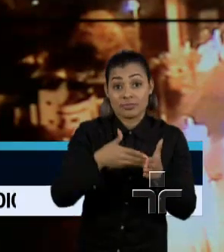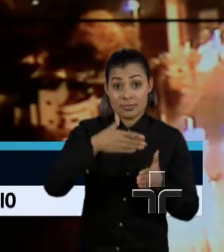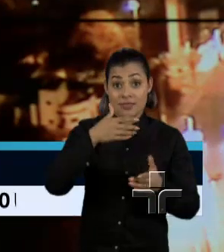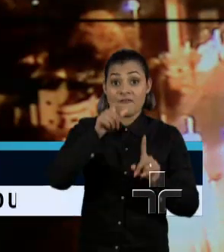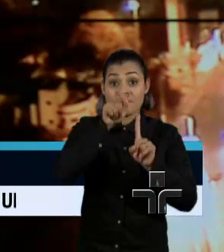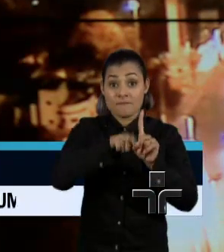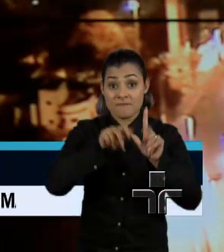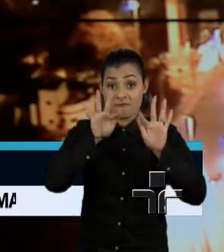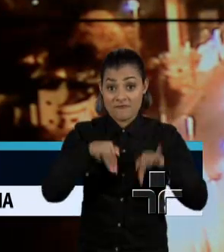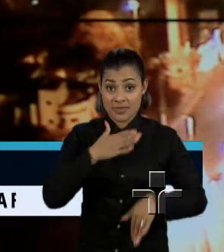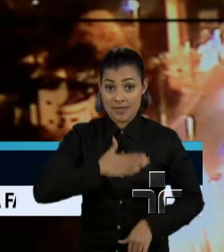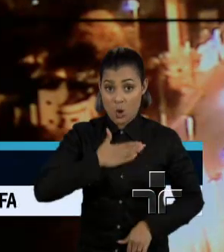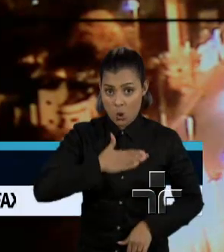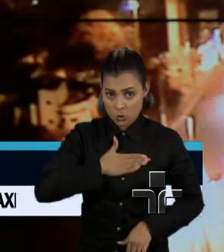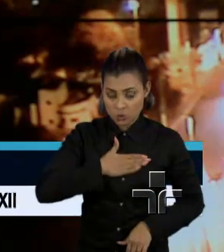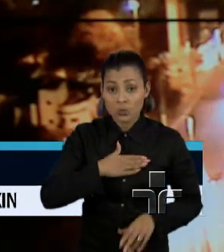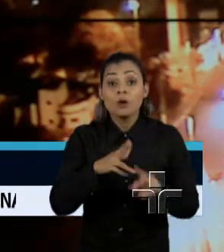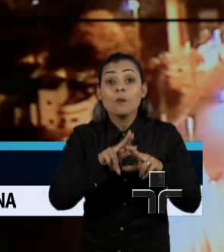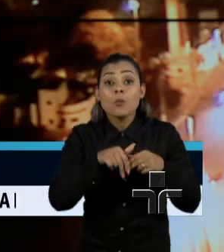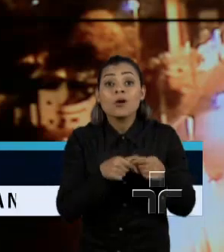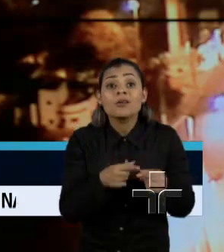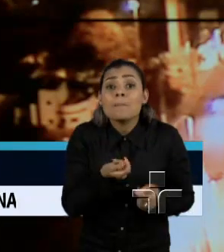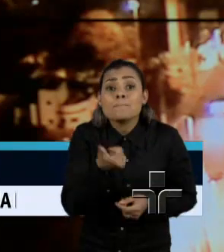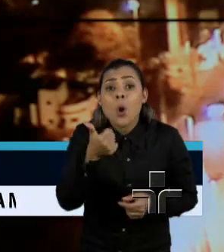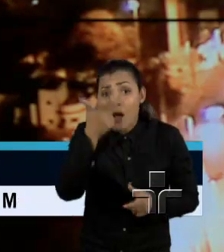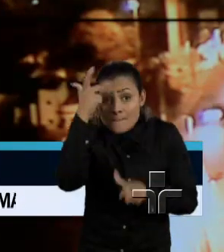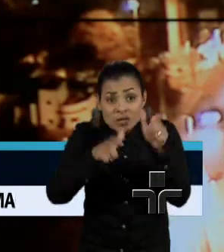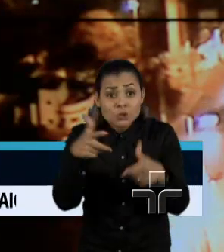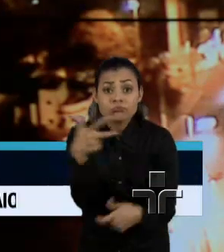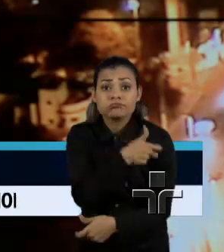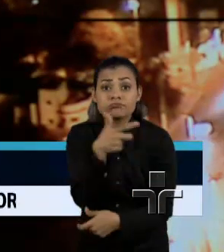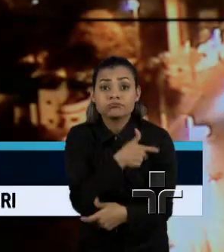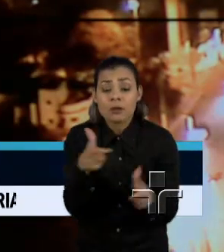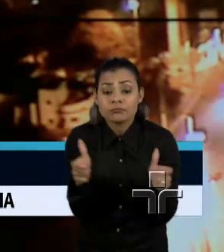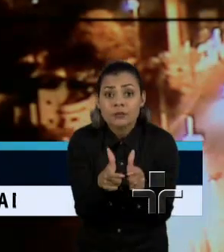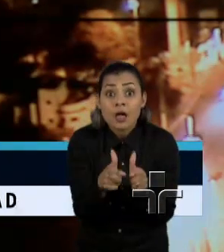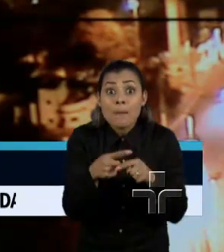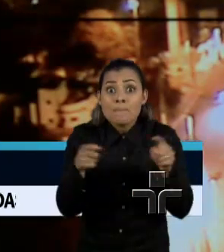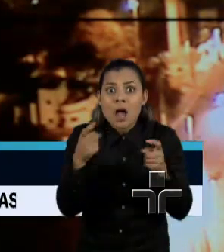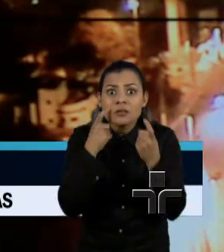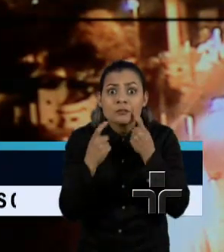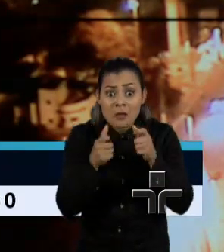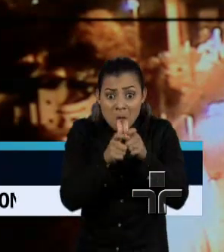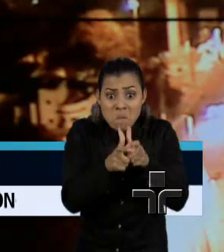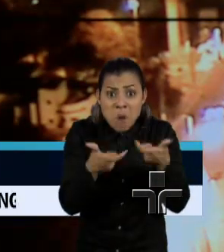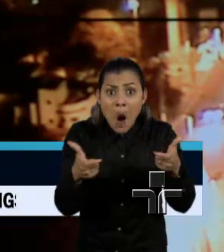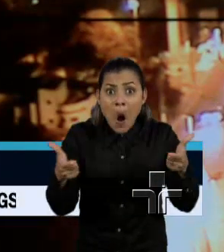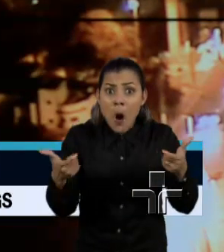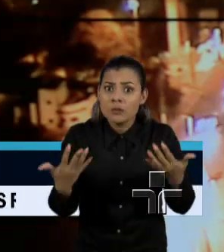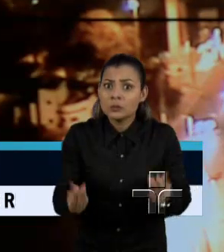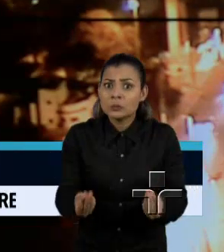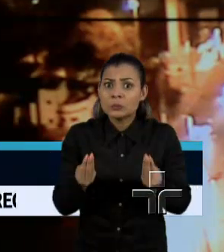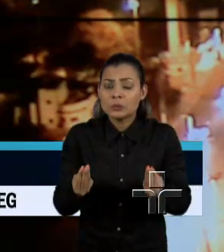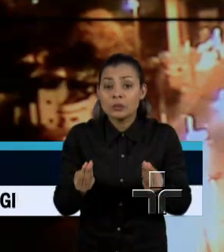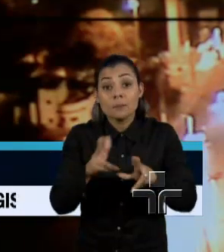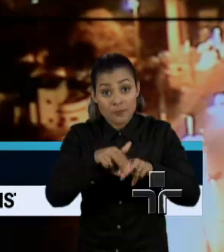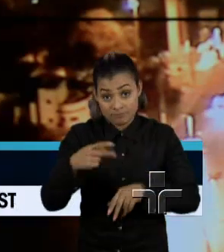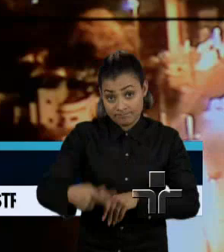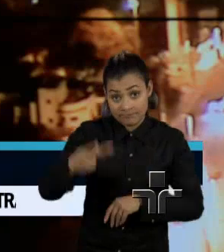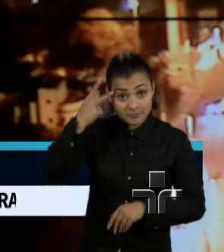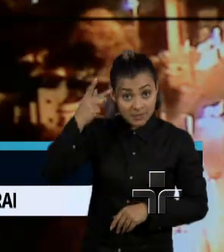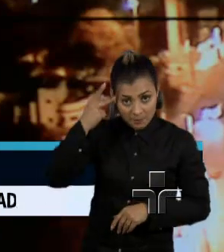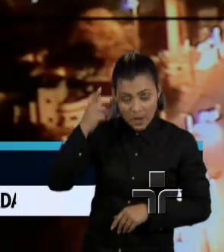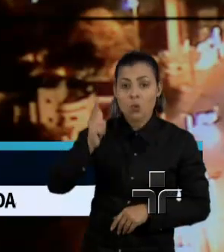A decisão foi tomada porque ainda é baixa a procura pela vacina, enquanto o número de casos da doença vem aumentando. No estado de São